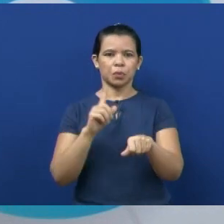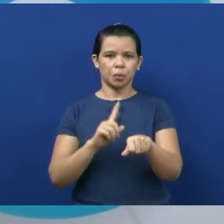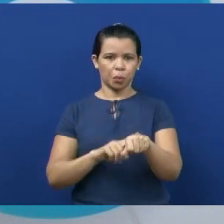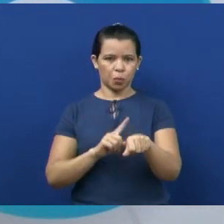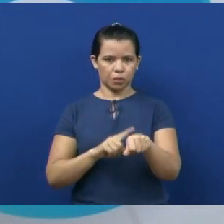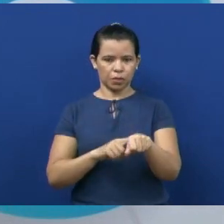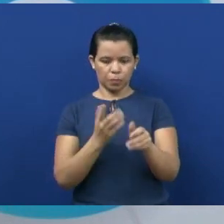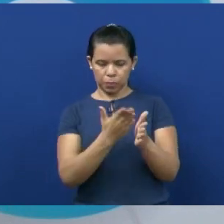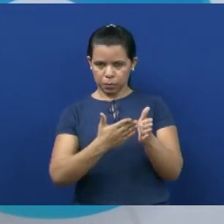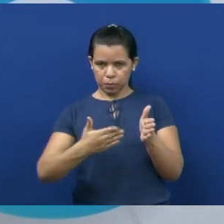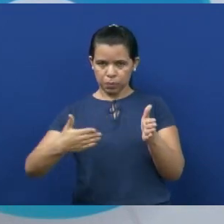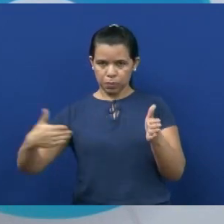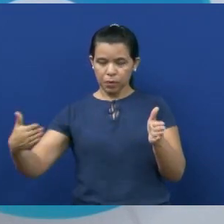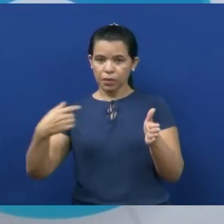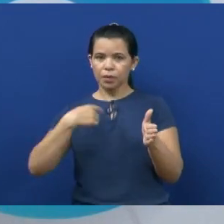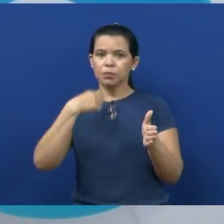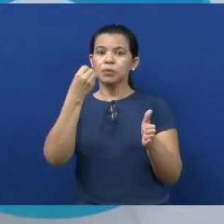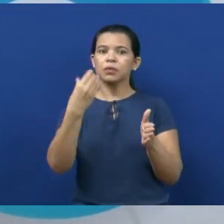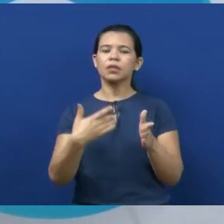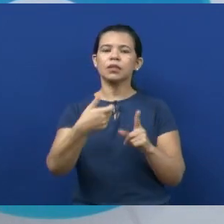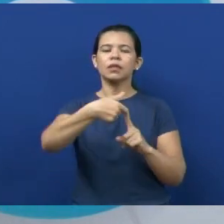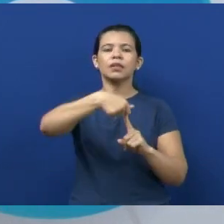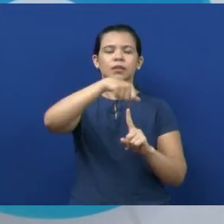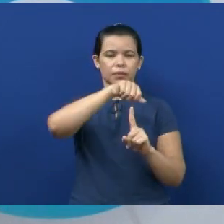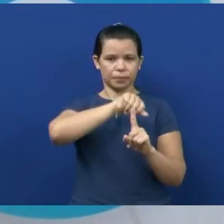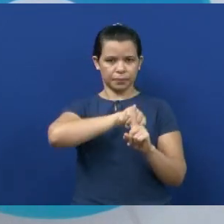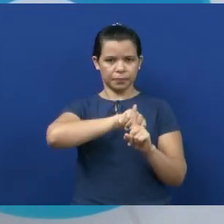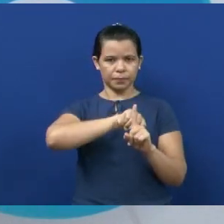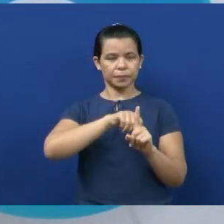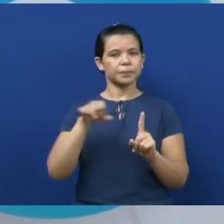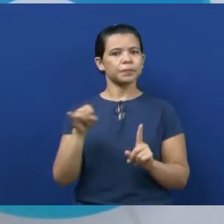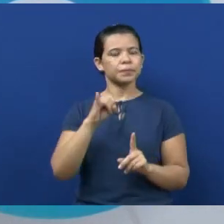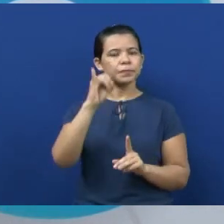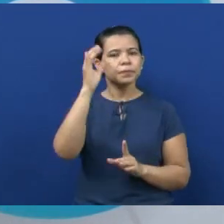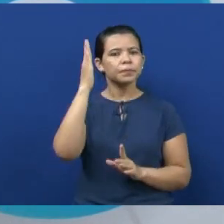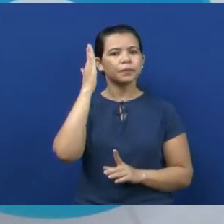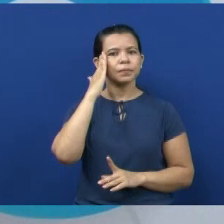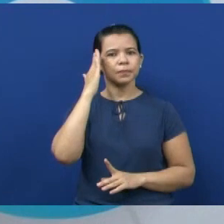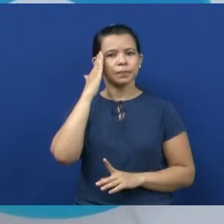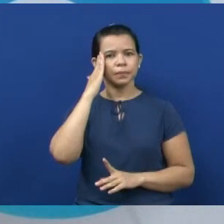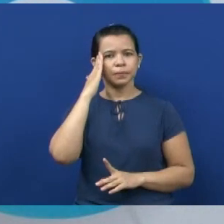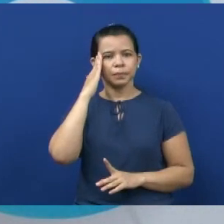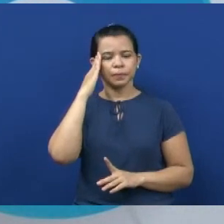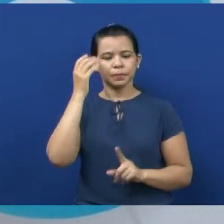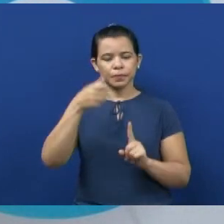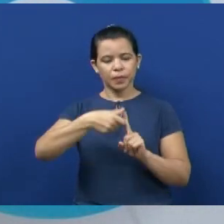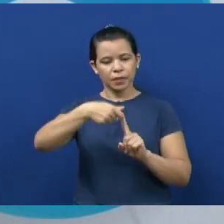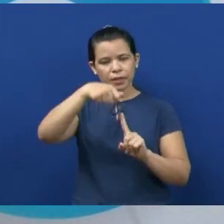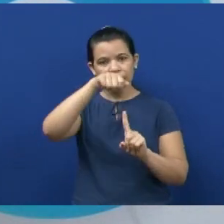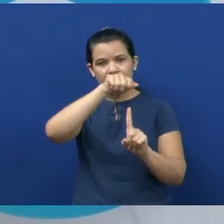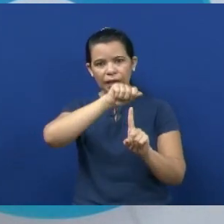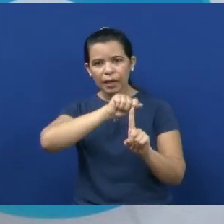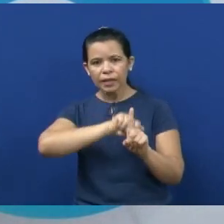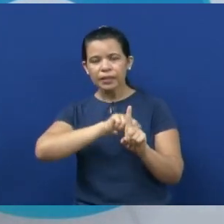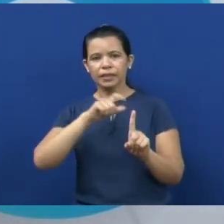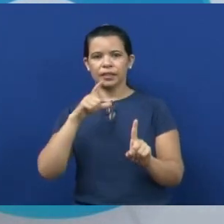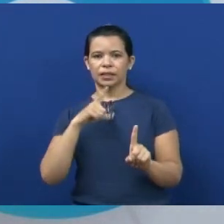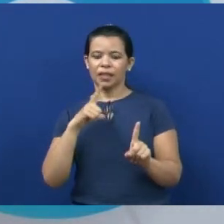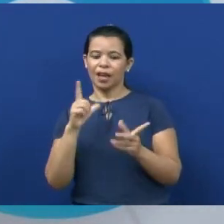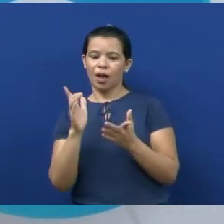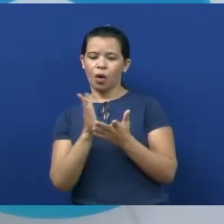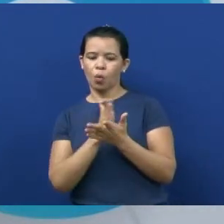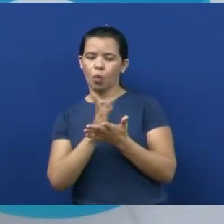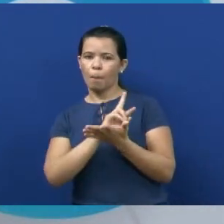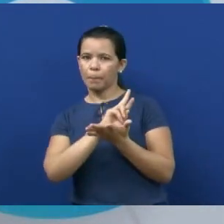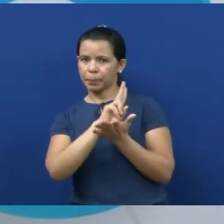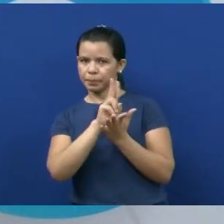calendário. É importante também lembrarmos que o calendário, existem vários calendários na nossa sociedade,